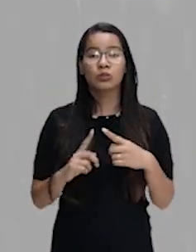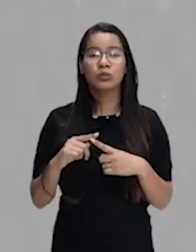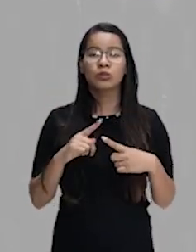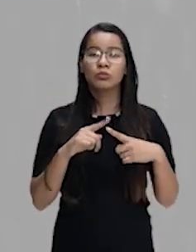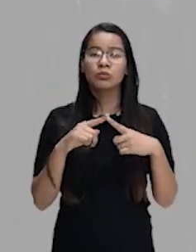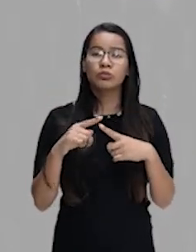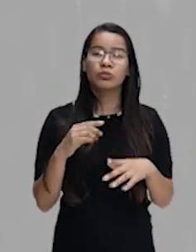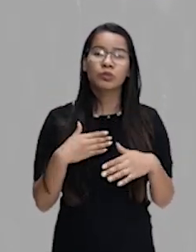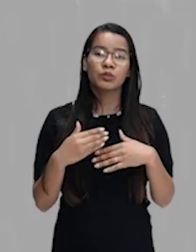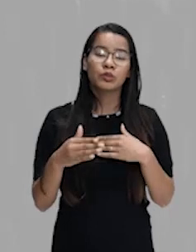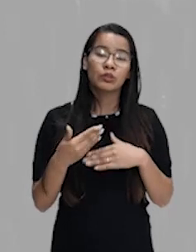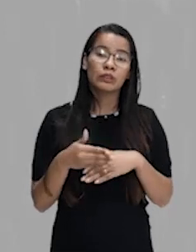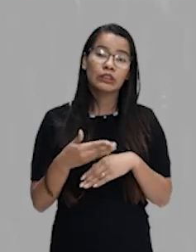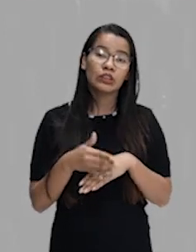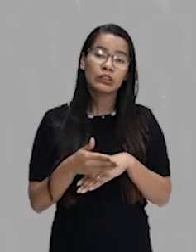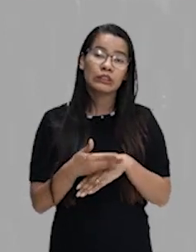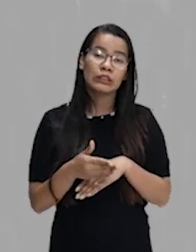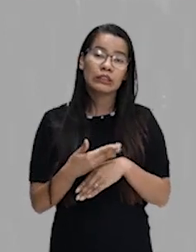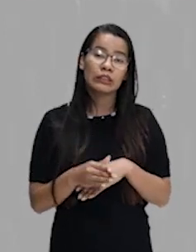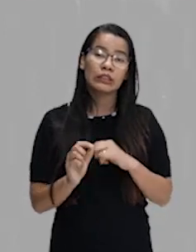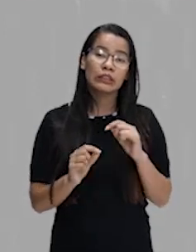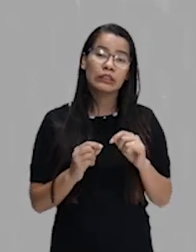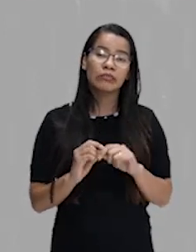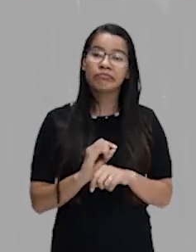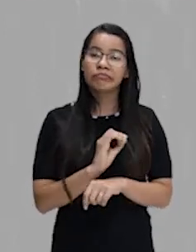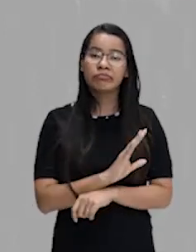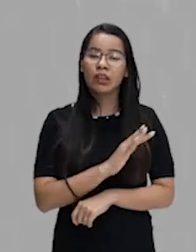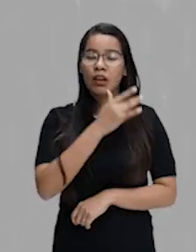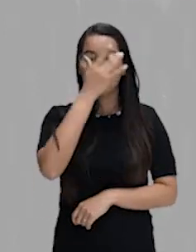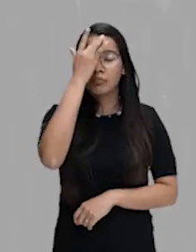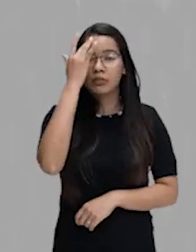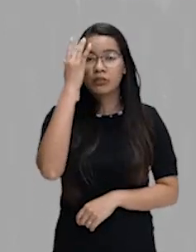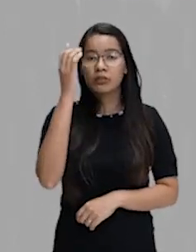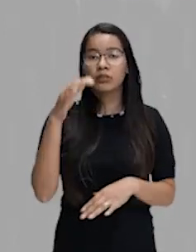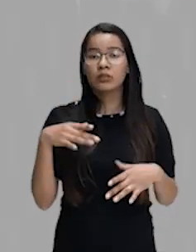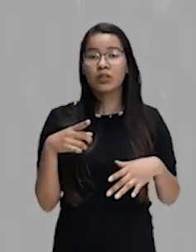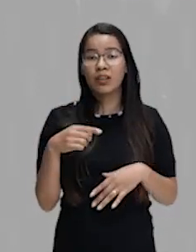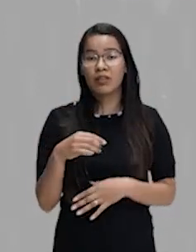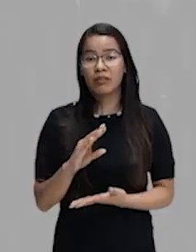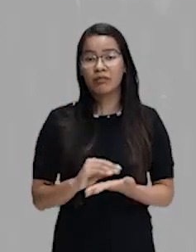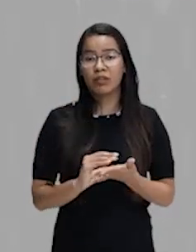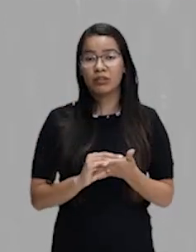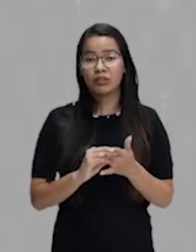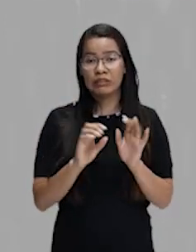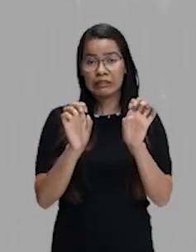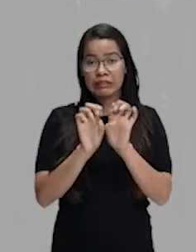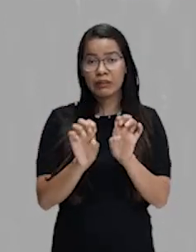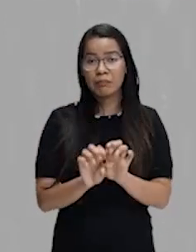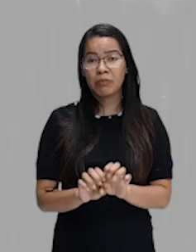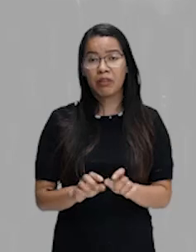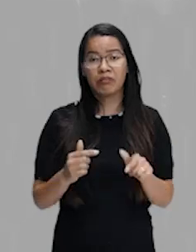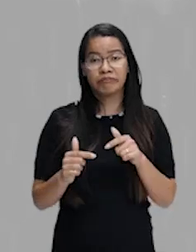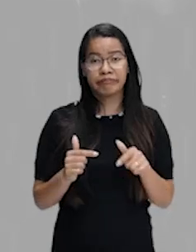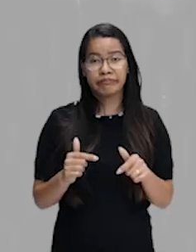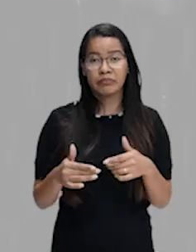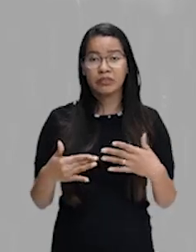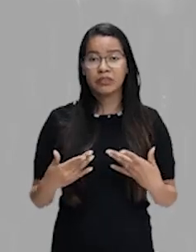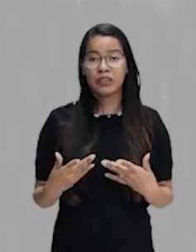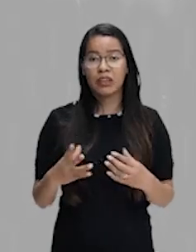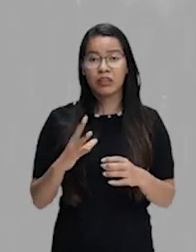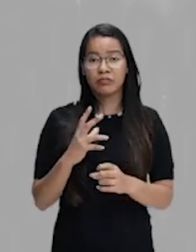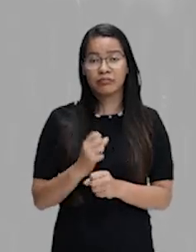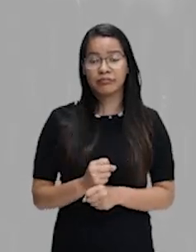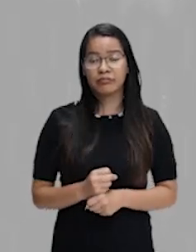que dispensa parte da mão de obra humana que você tinha. Isso causa o desemprego estrutural, ele é fruto da inovação, do melhoramento